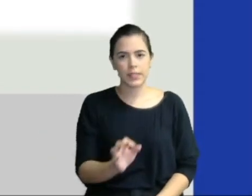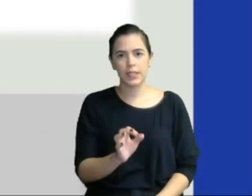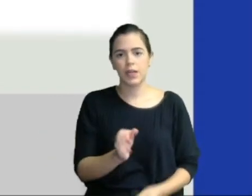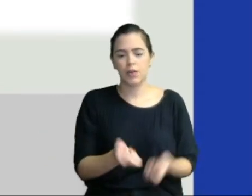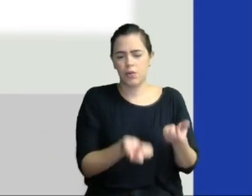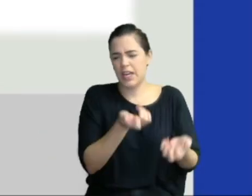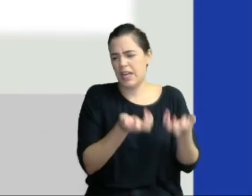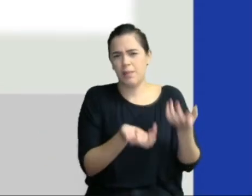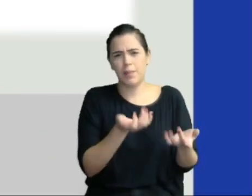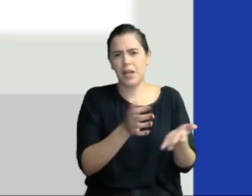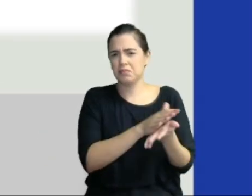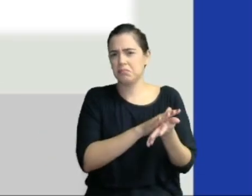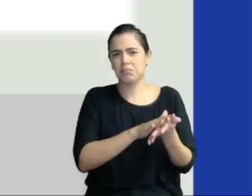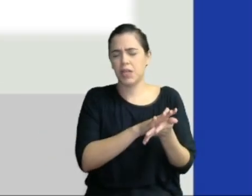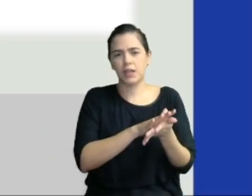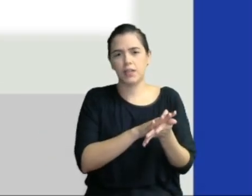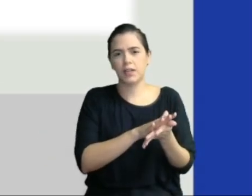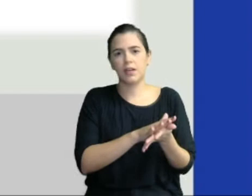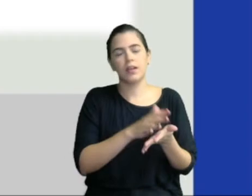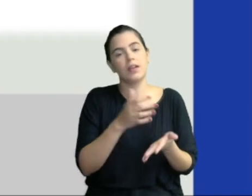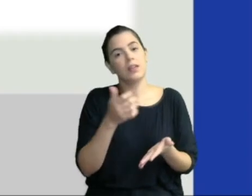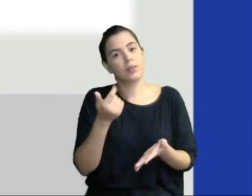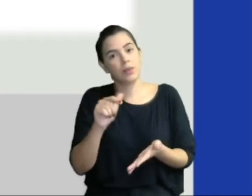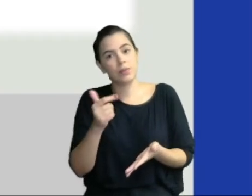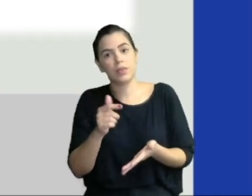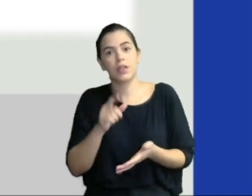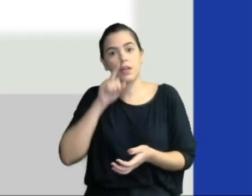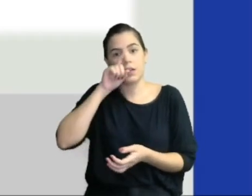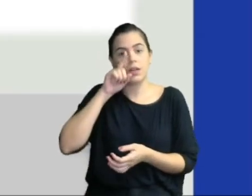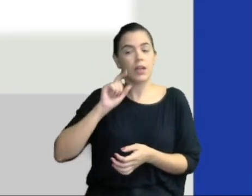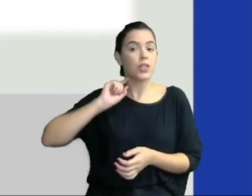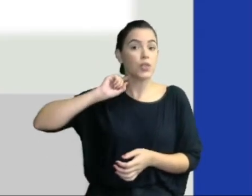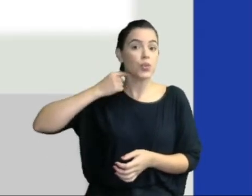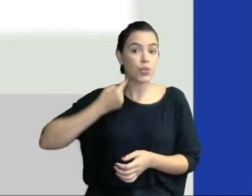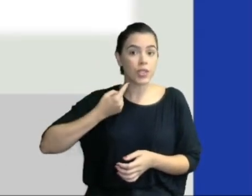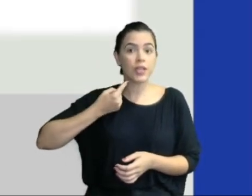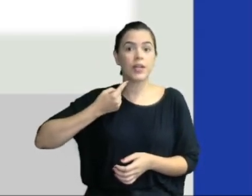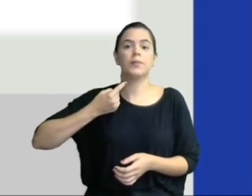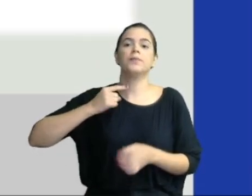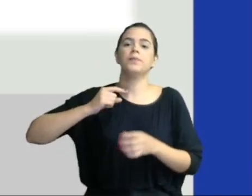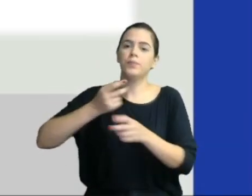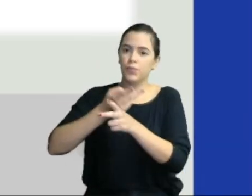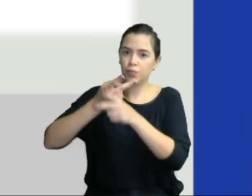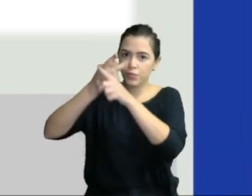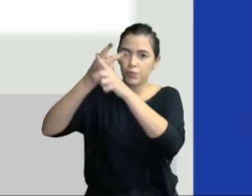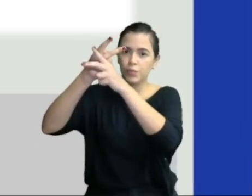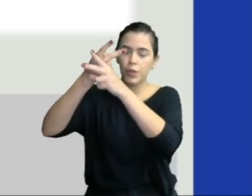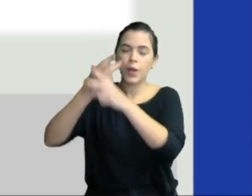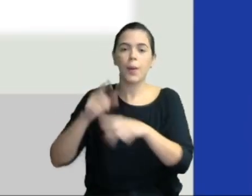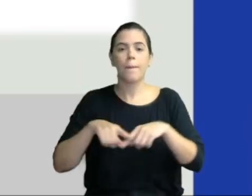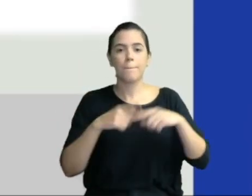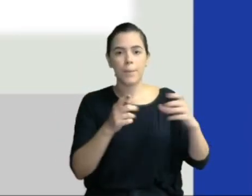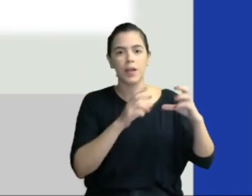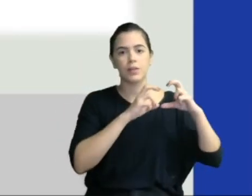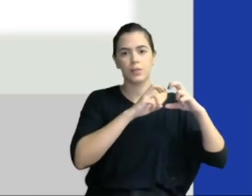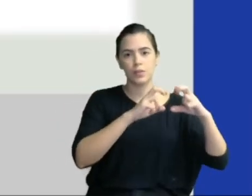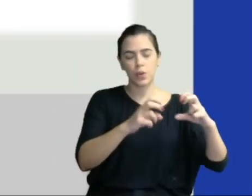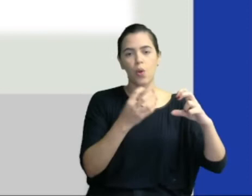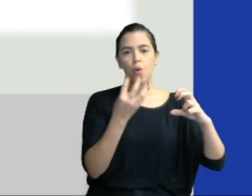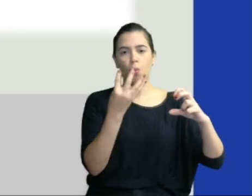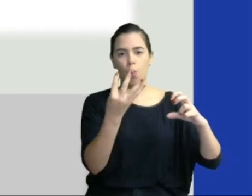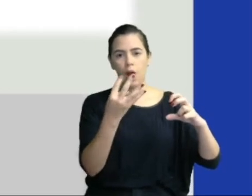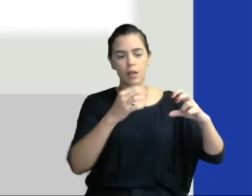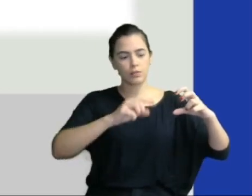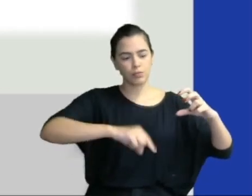sendo queimado, logo não poluía. Os bondes eram de tamanho variado, mas geralmente tinham 4 ou 8